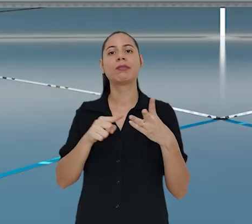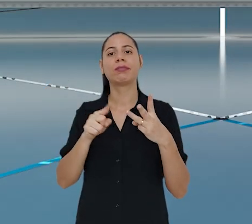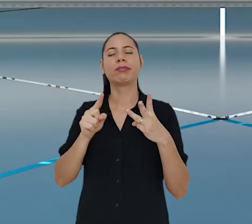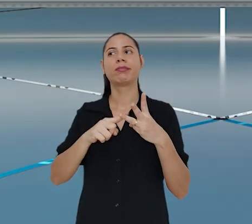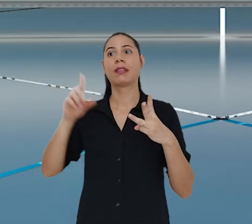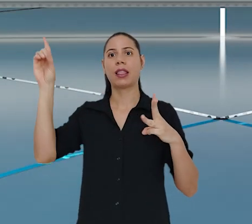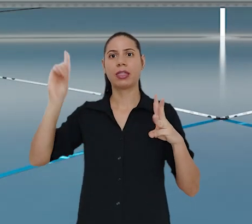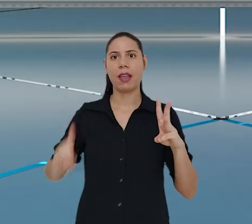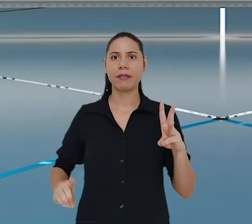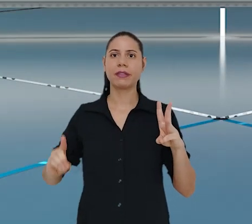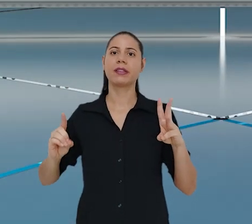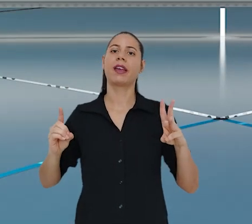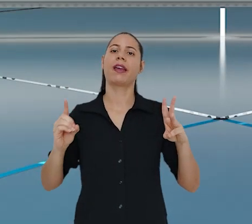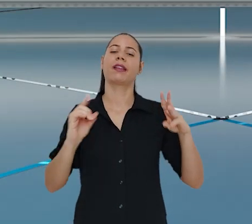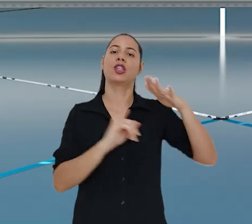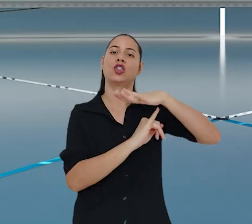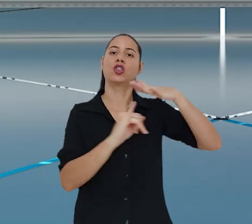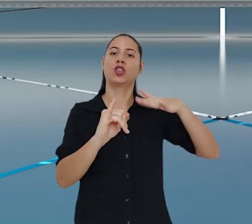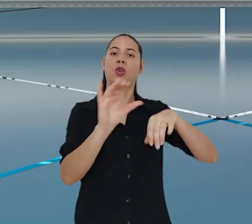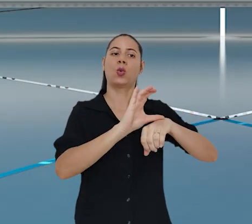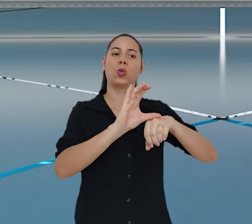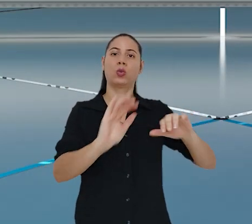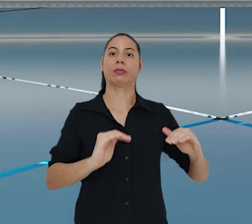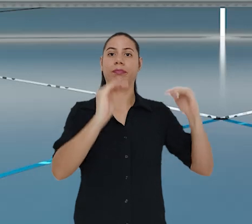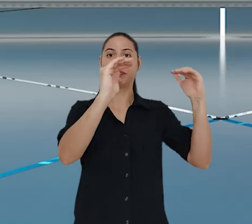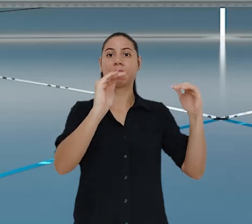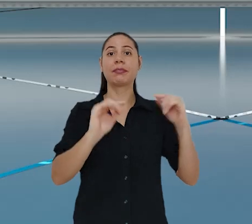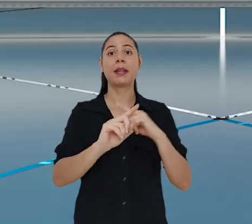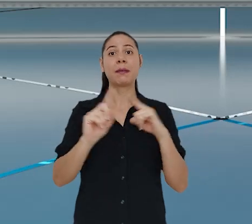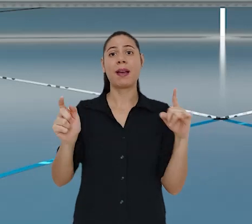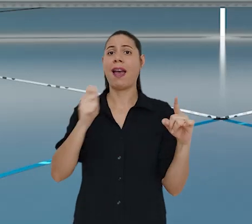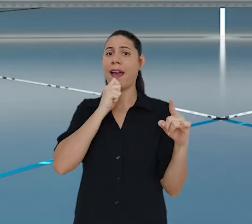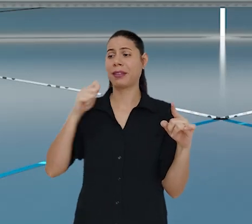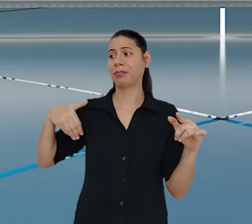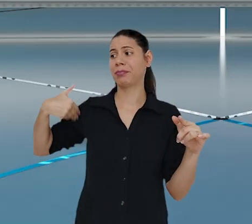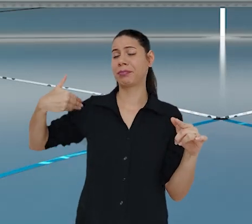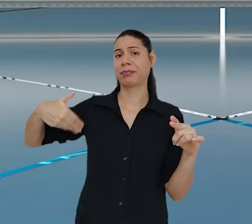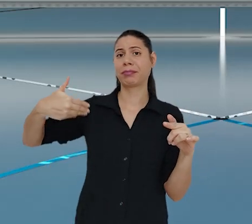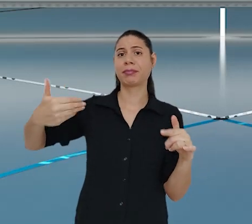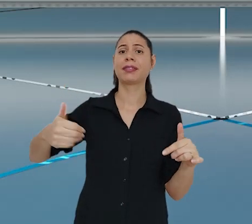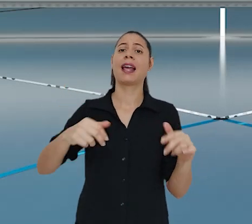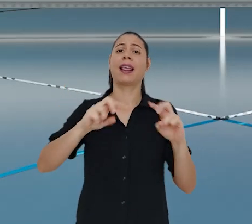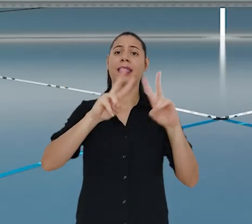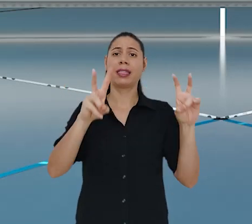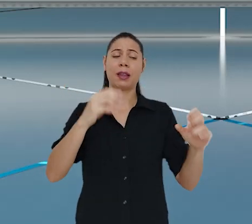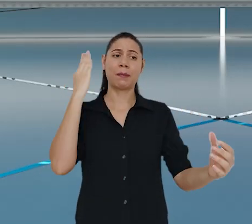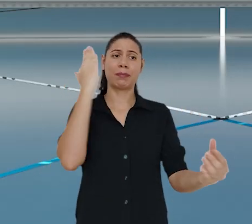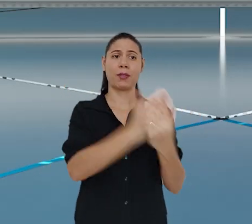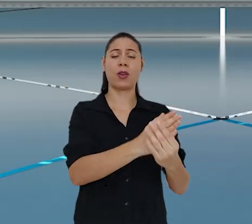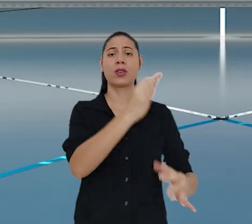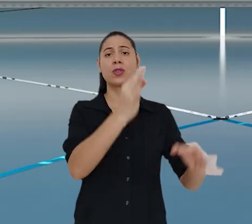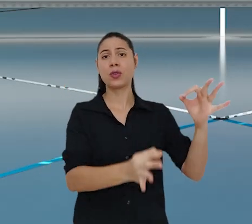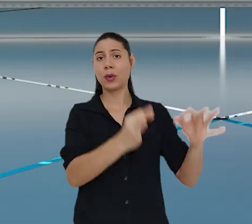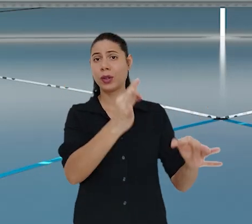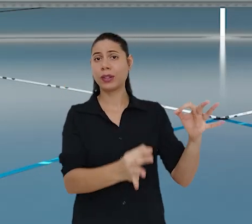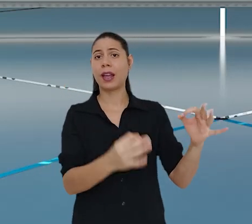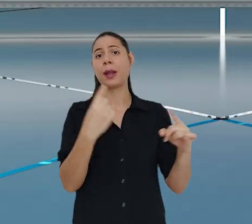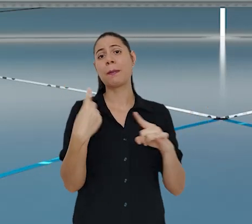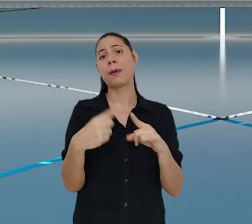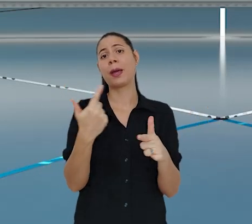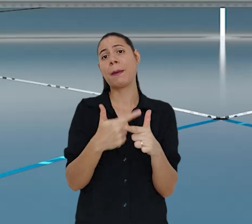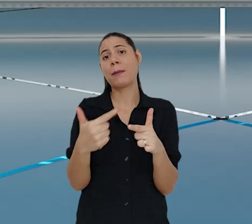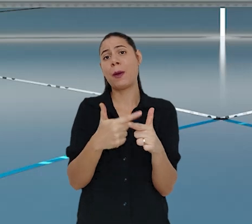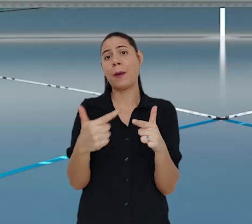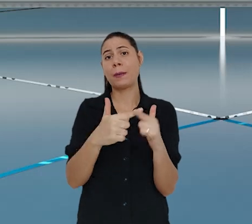indígenas e deficientes nas instituições de ensino superior. Mas, mesmo assim, muitas questões ainda chegam ao judiciário